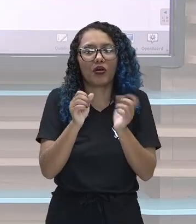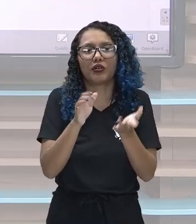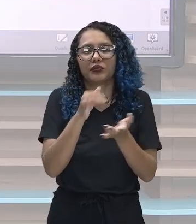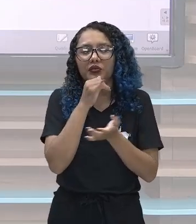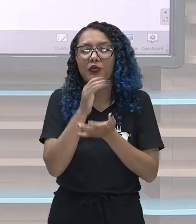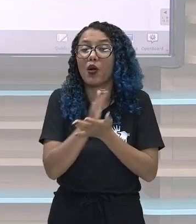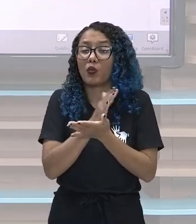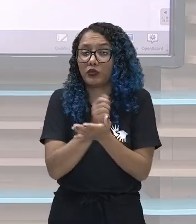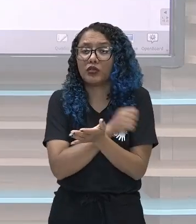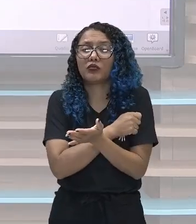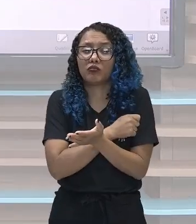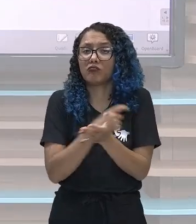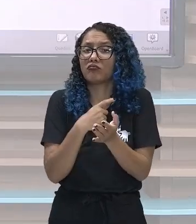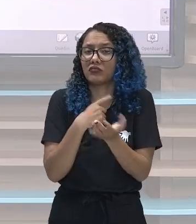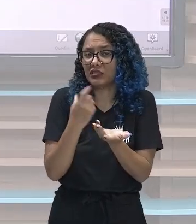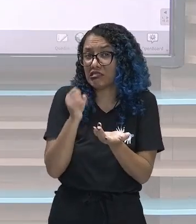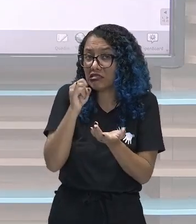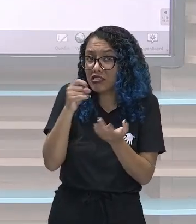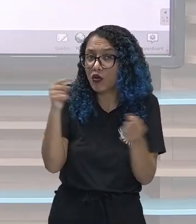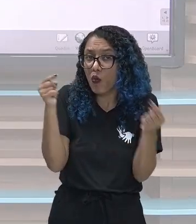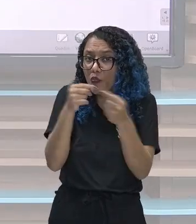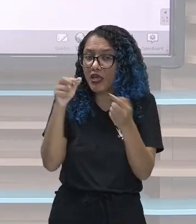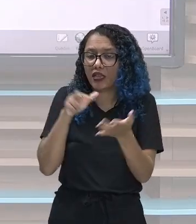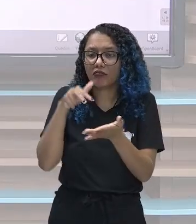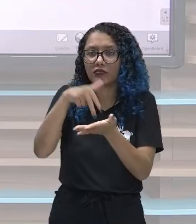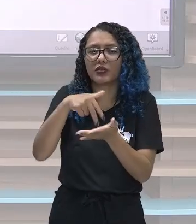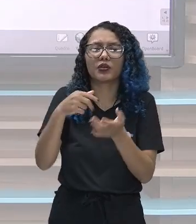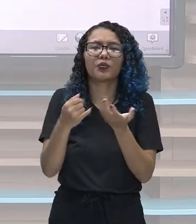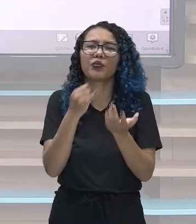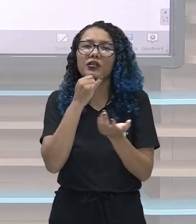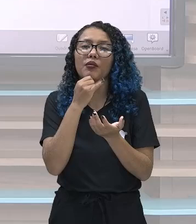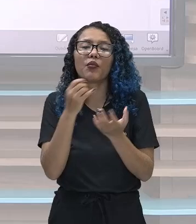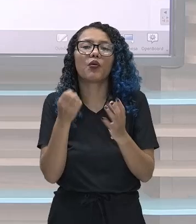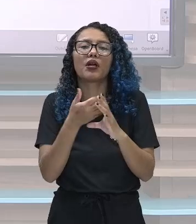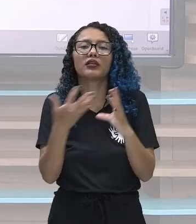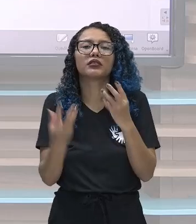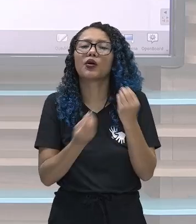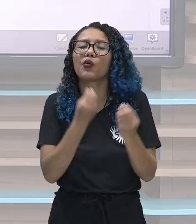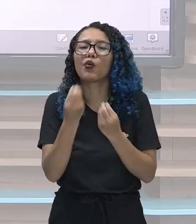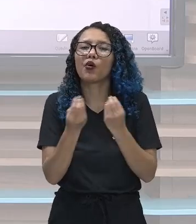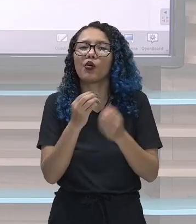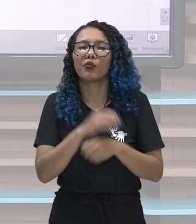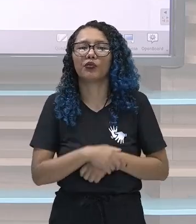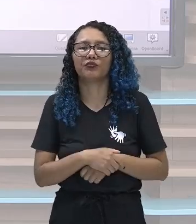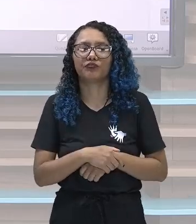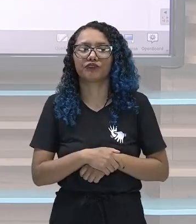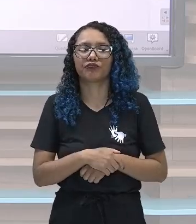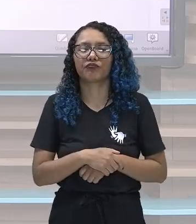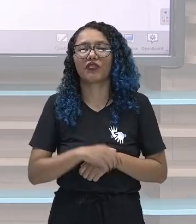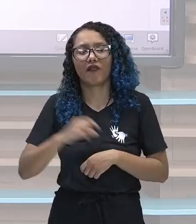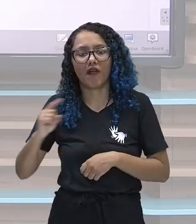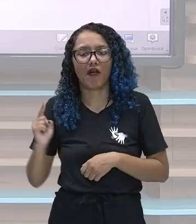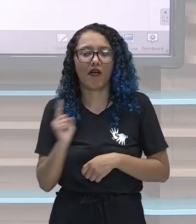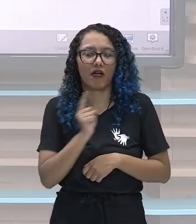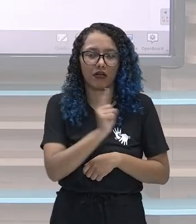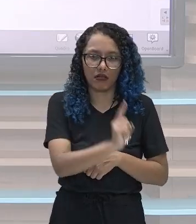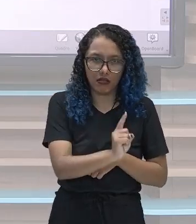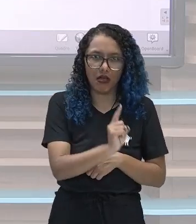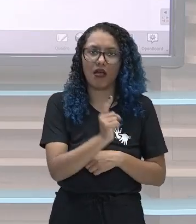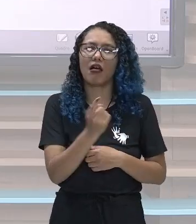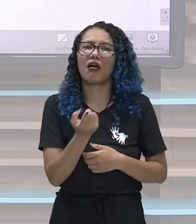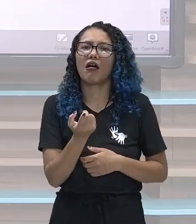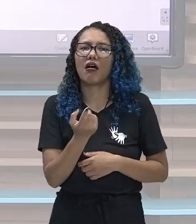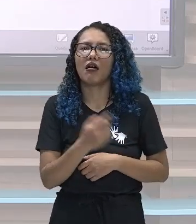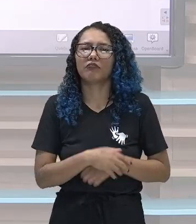essa característica do protagonismo, eles são alunos, por exemplo, que vão à frente da sala, né? Aqueles que